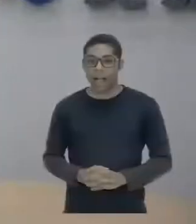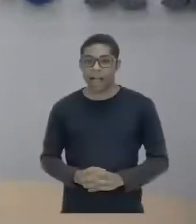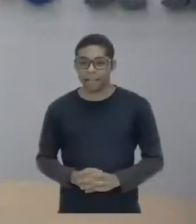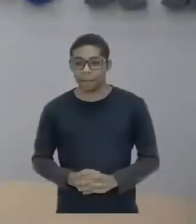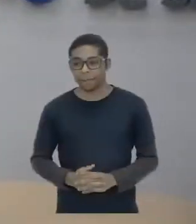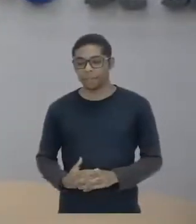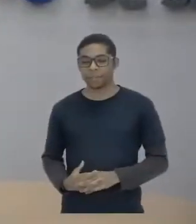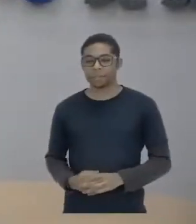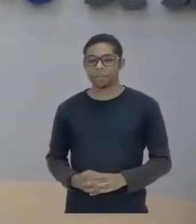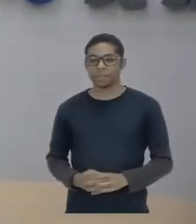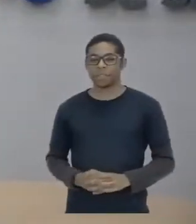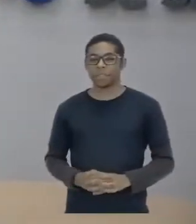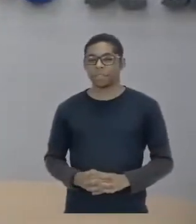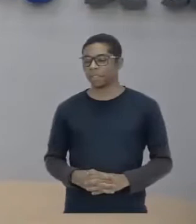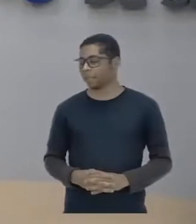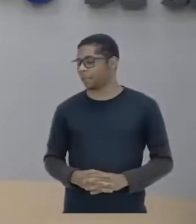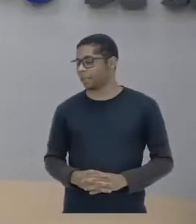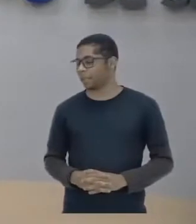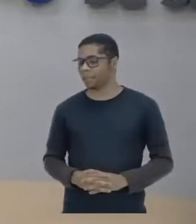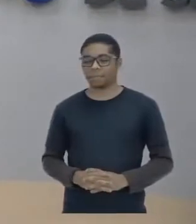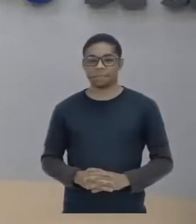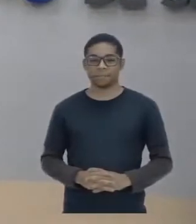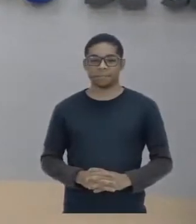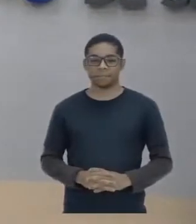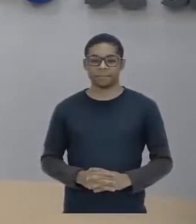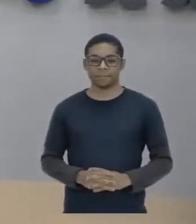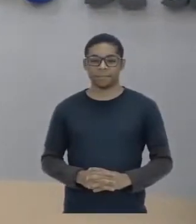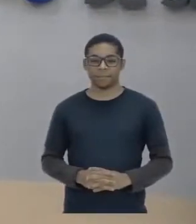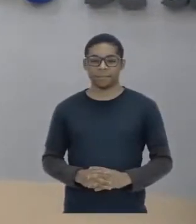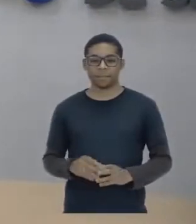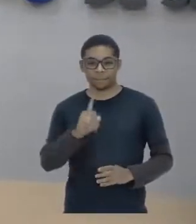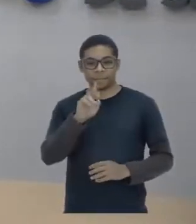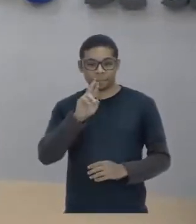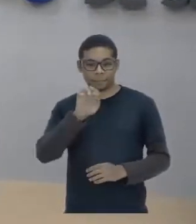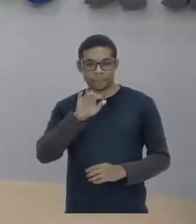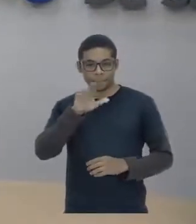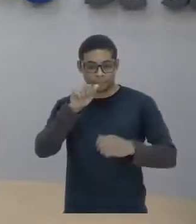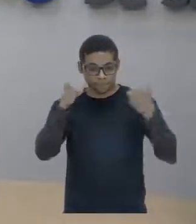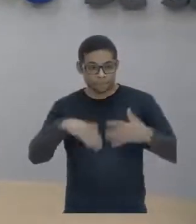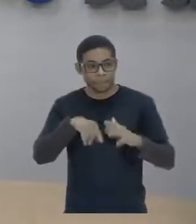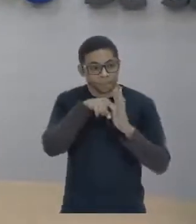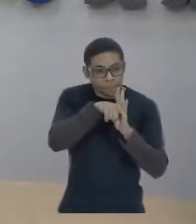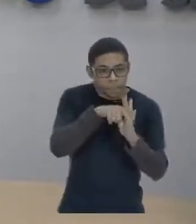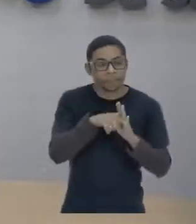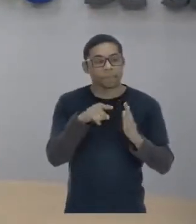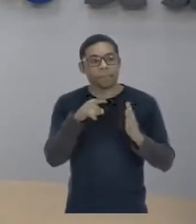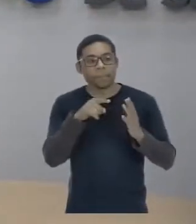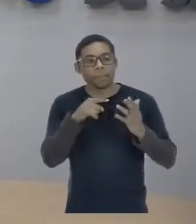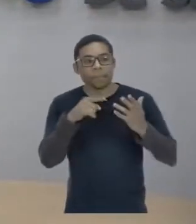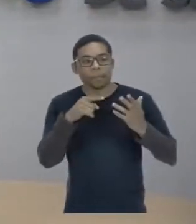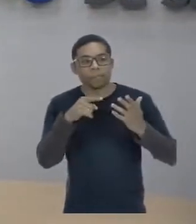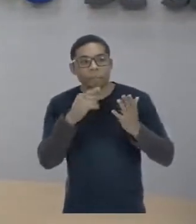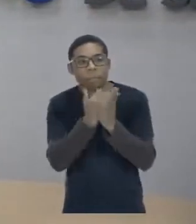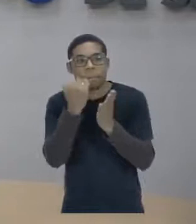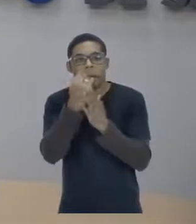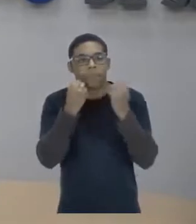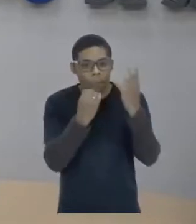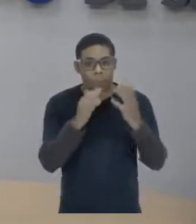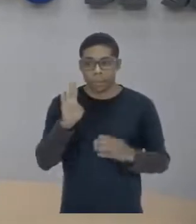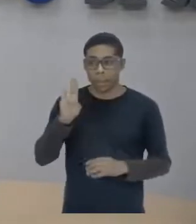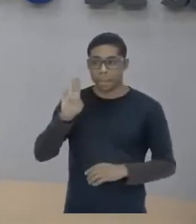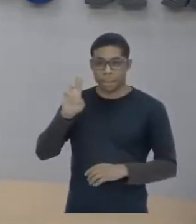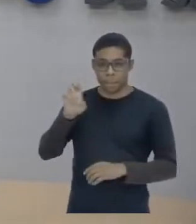E os alunos abrindo o coração aqui pra gente. A Rebeca fala pesquisar informações. O Breno, ele